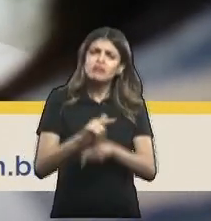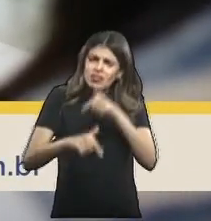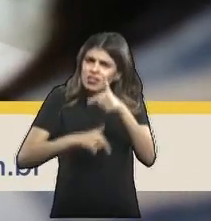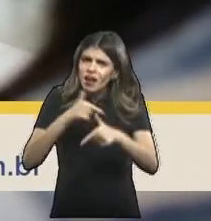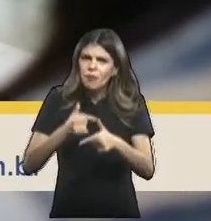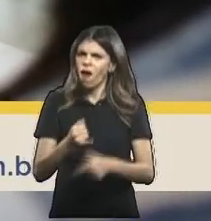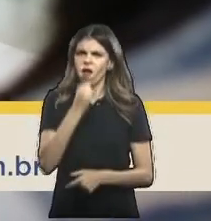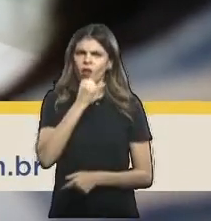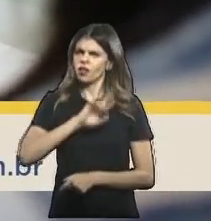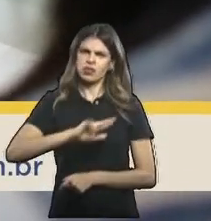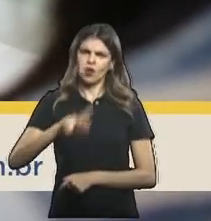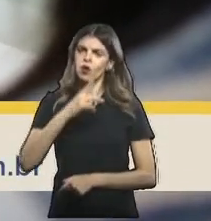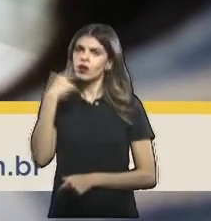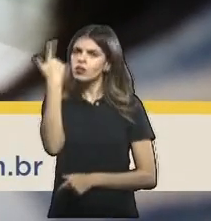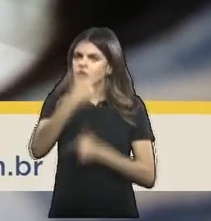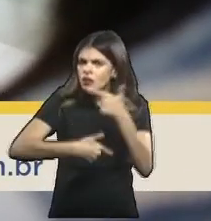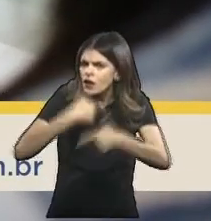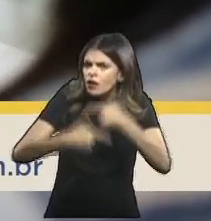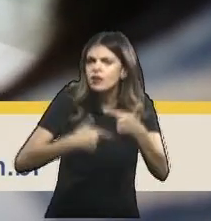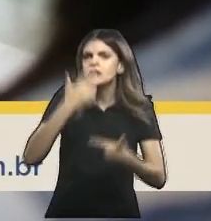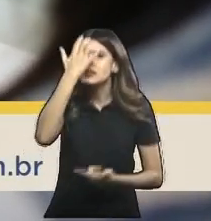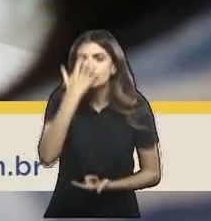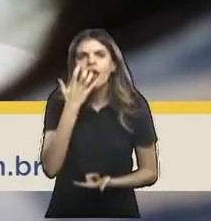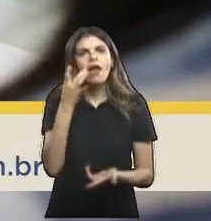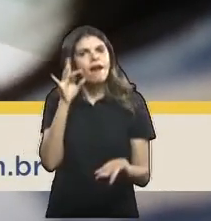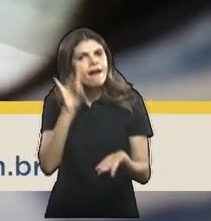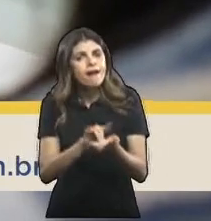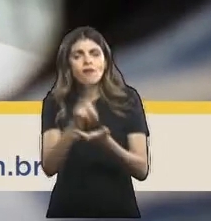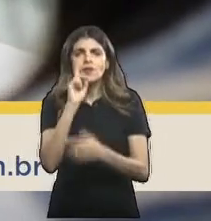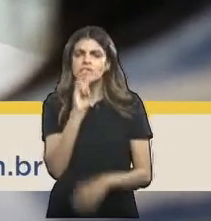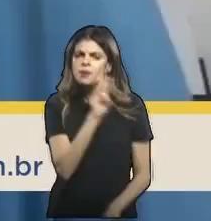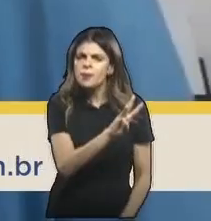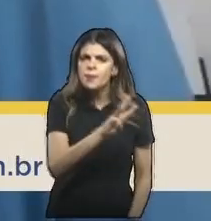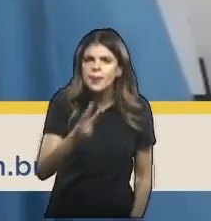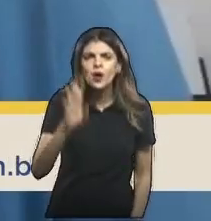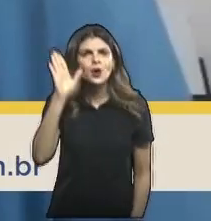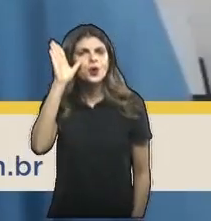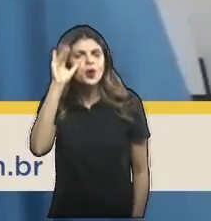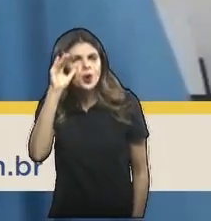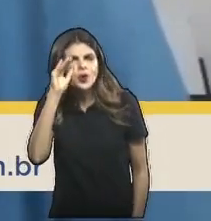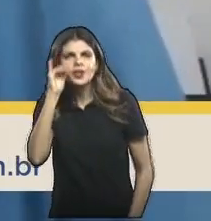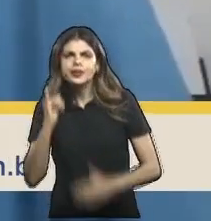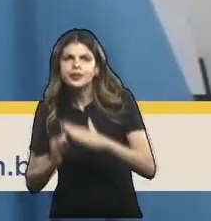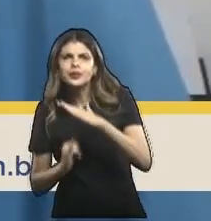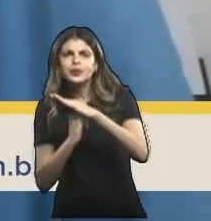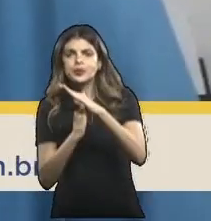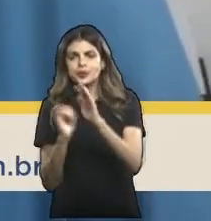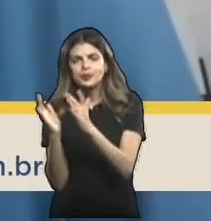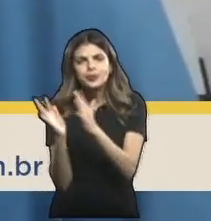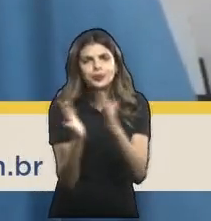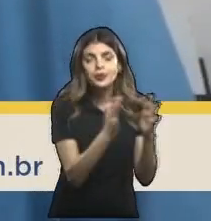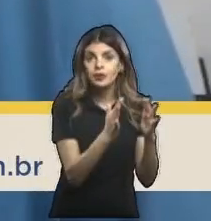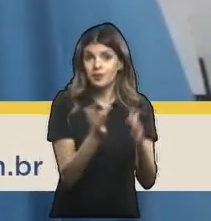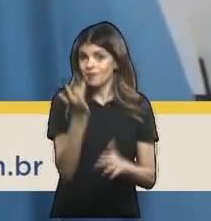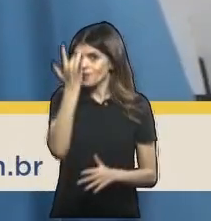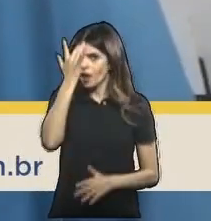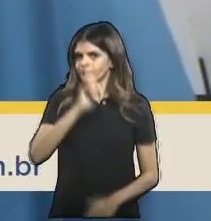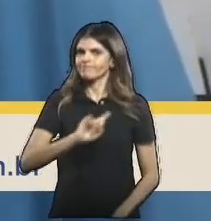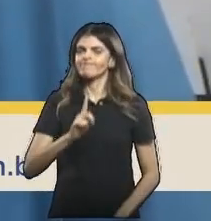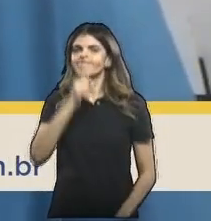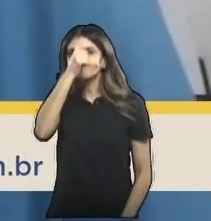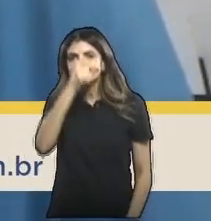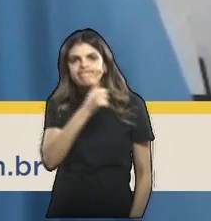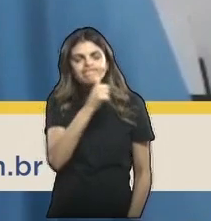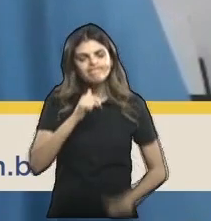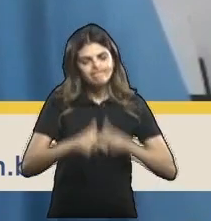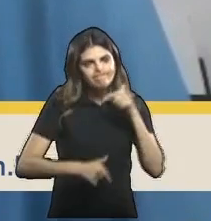trabalho sério, transparente, você pode estar lá acessando, conhecendo, e não tem sido fácil não, Isabela.